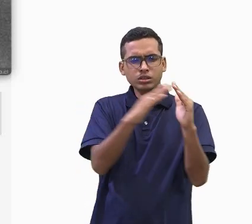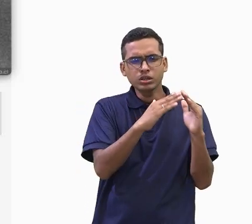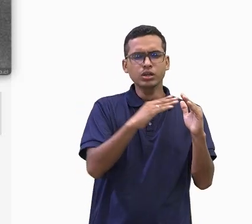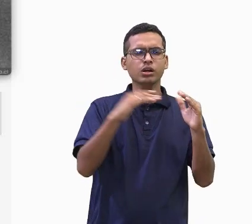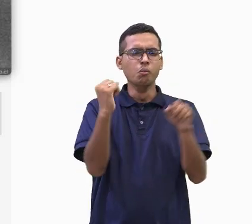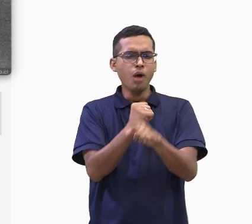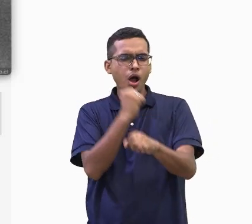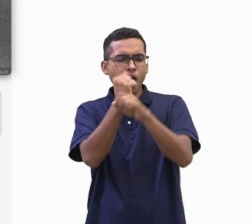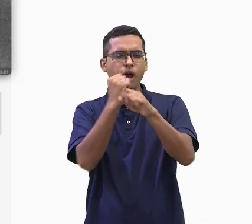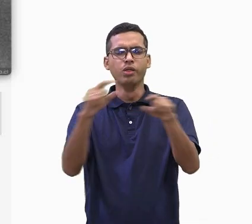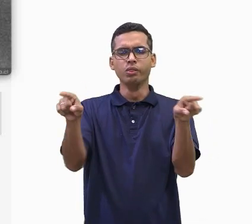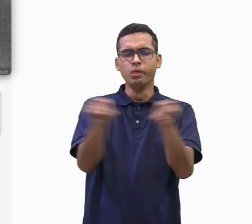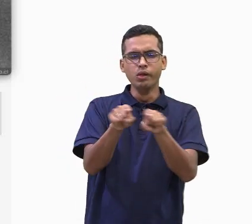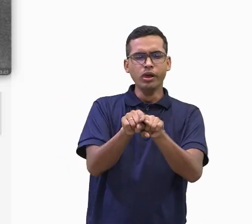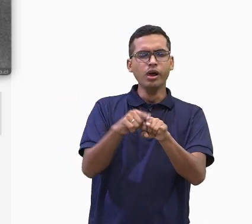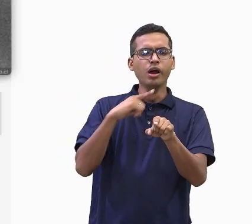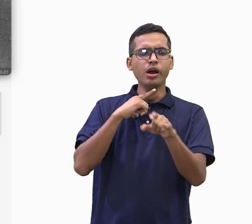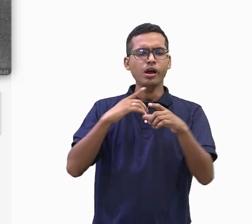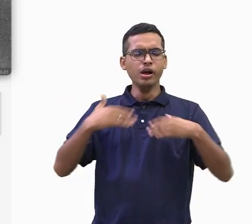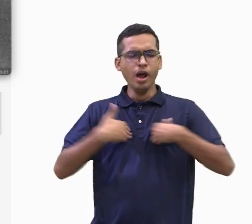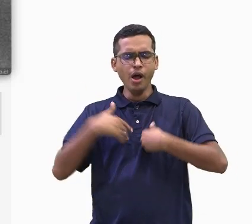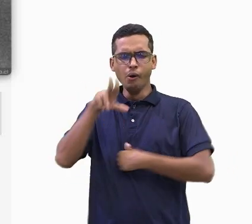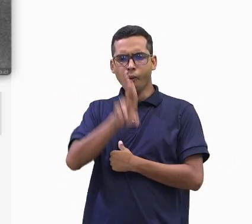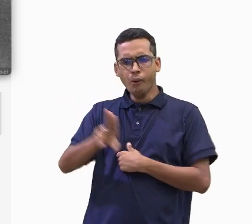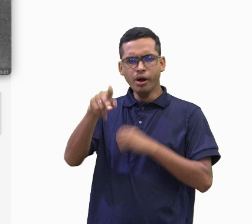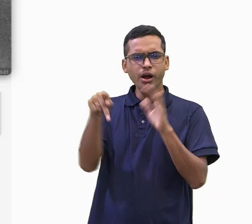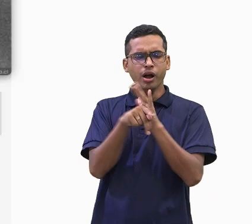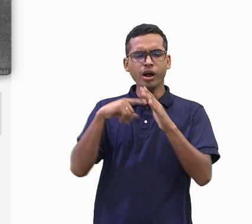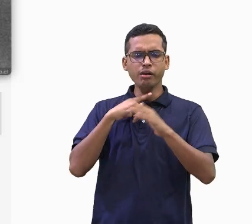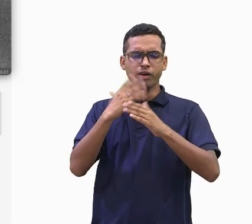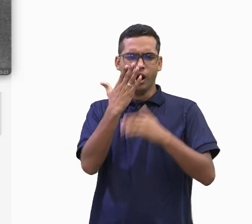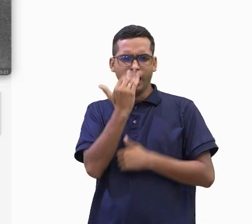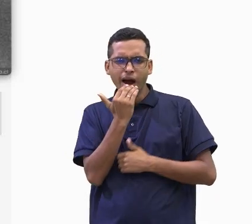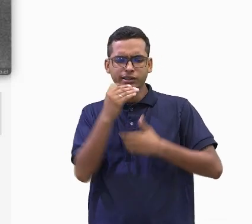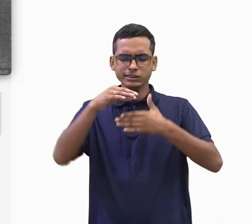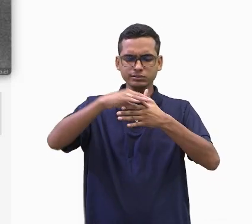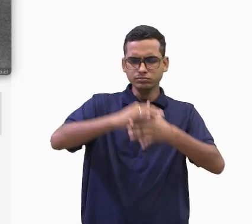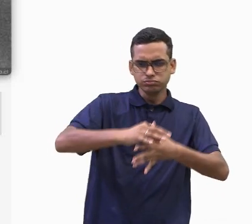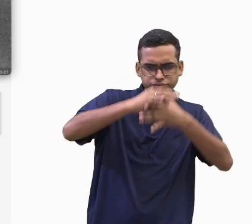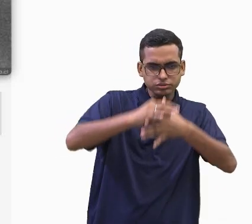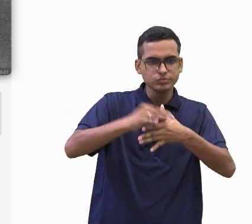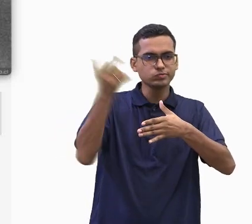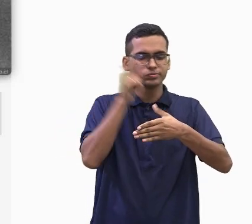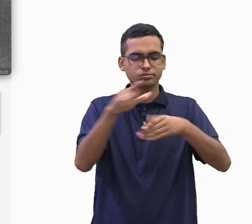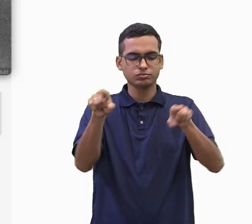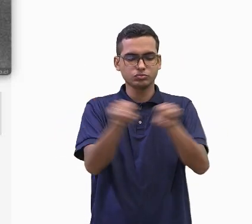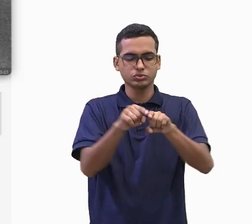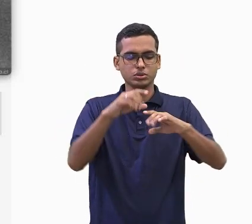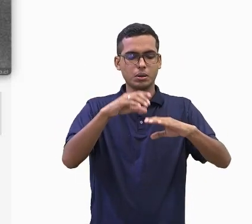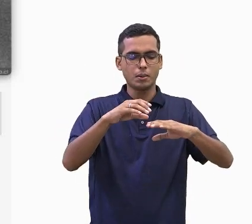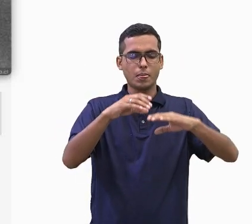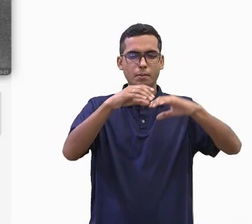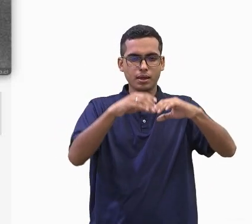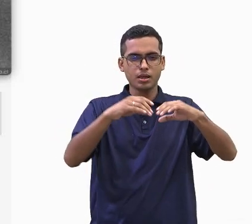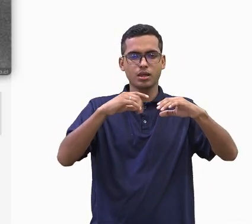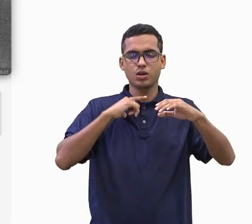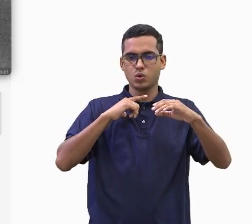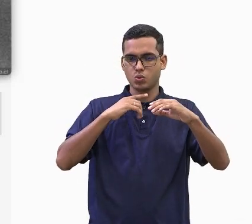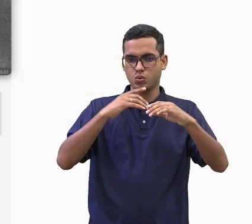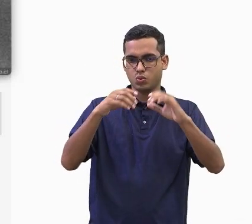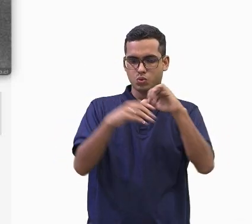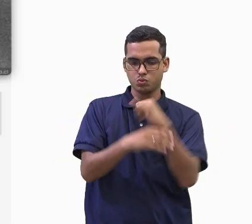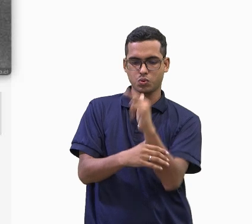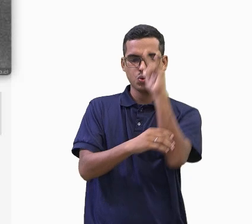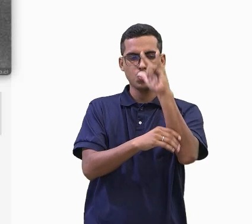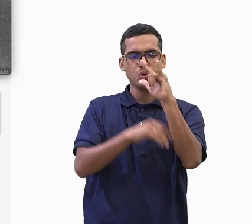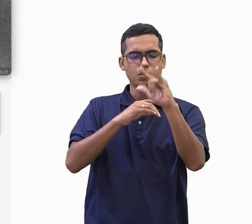a produção de têxteis. Por fim, a gente tem habitações, neles vão ser habitações adaptadas